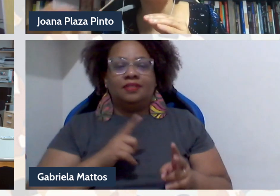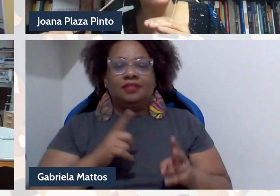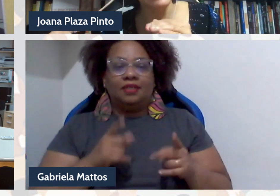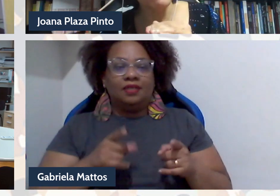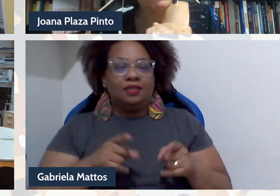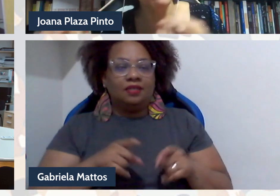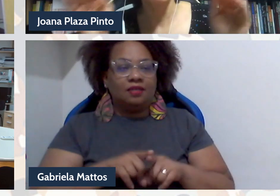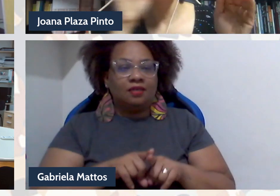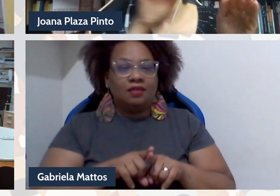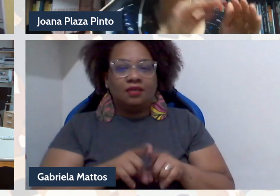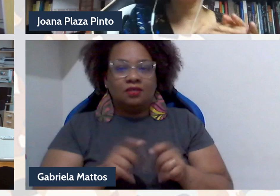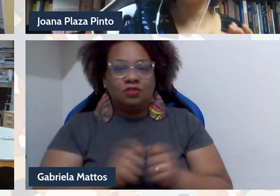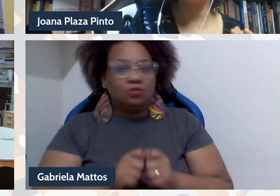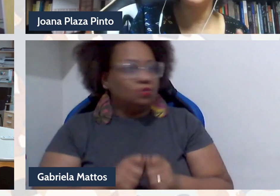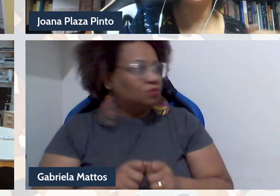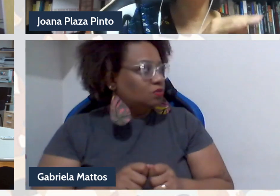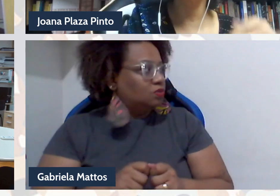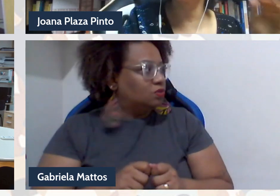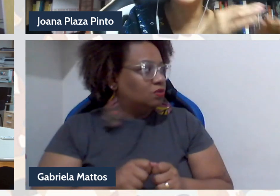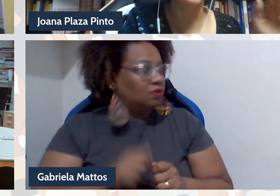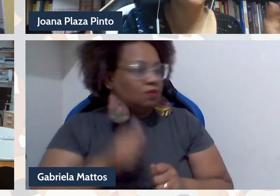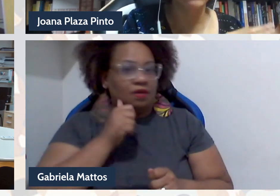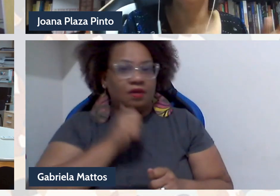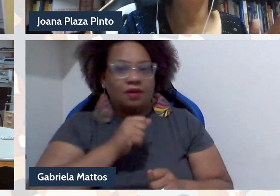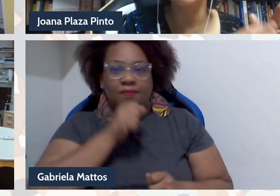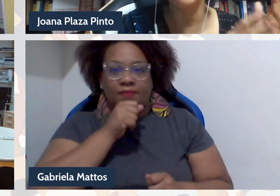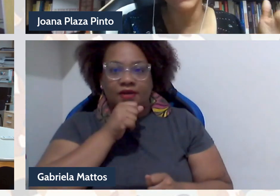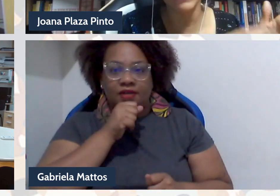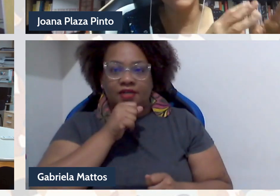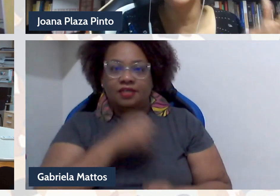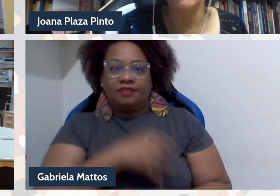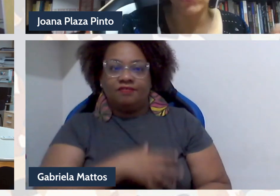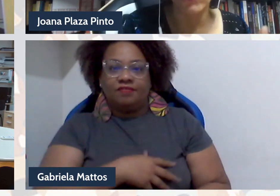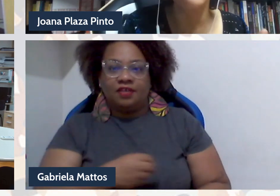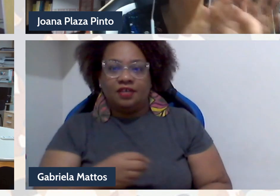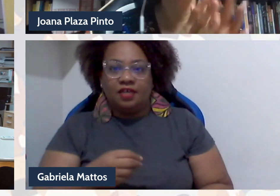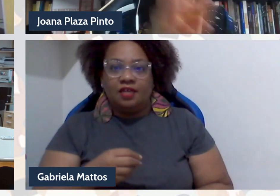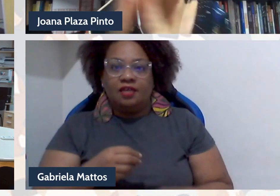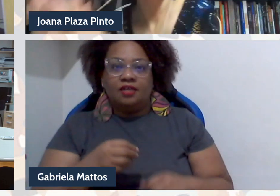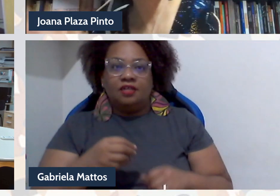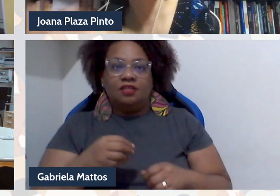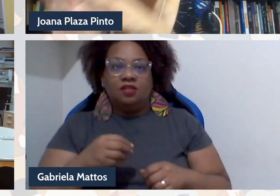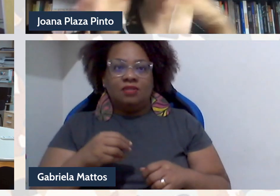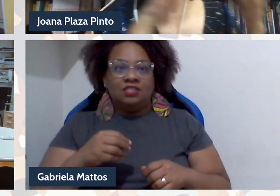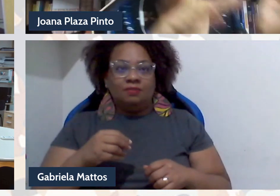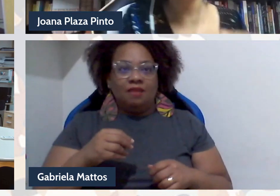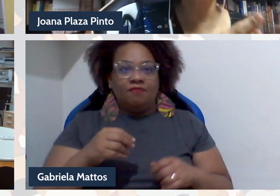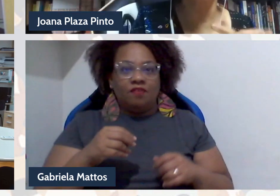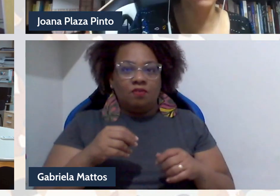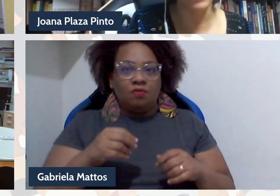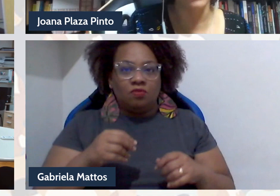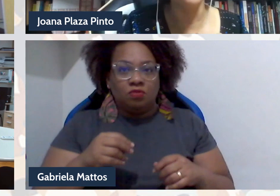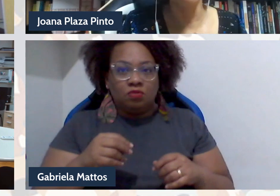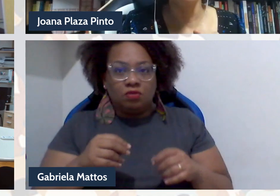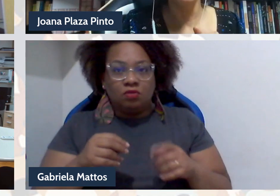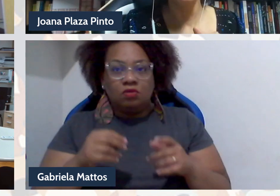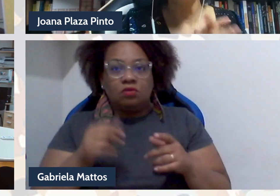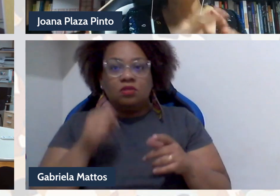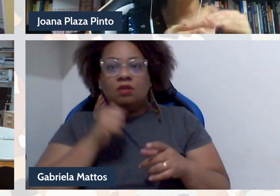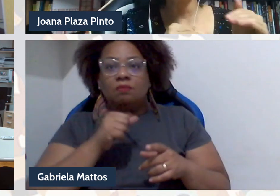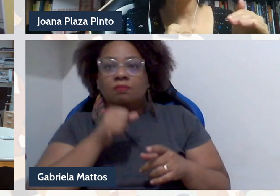companheira mãe da sua filha, quando se tratam de alunas minhas mais jovens, ou elas mesmas mães de